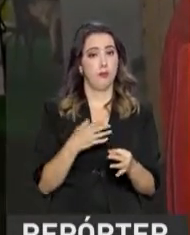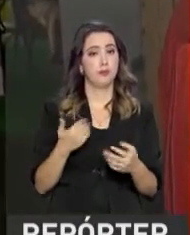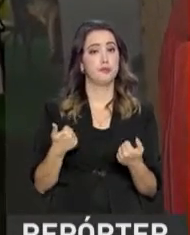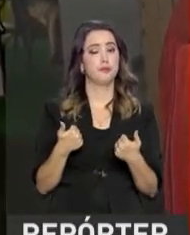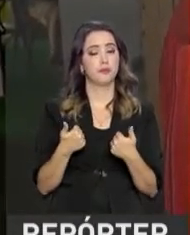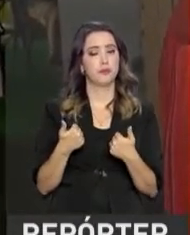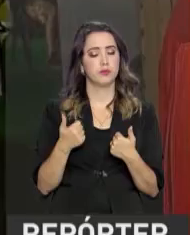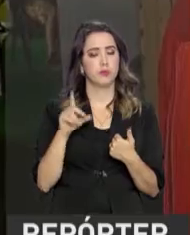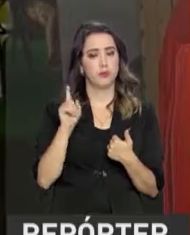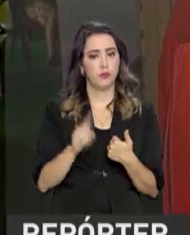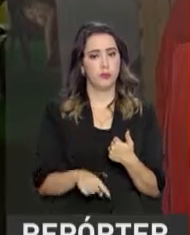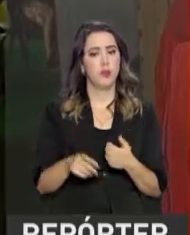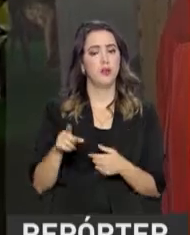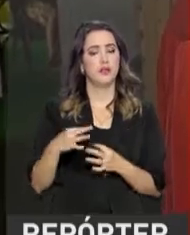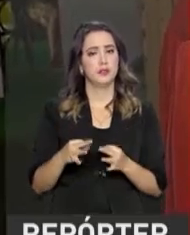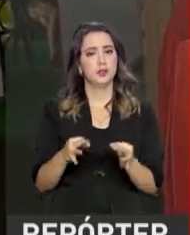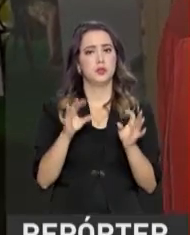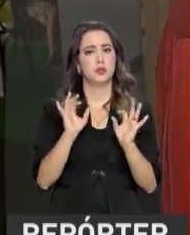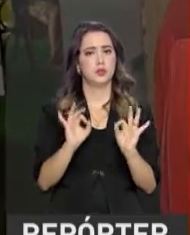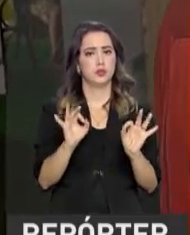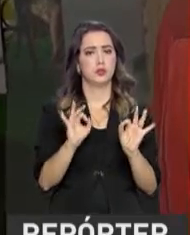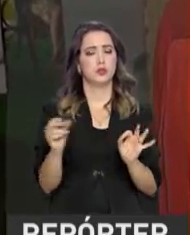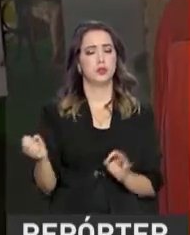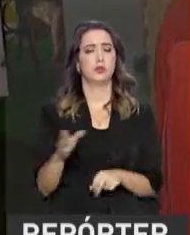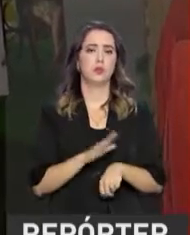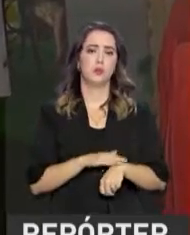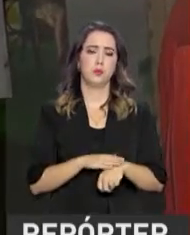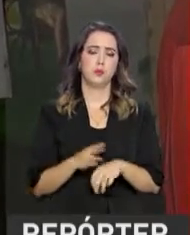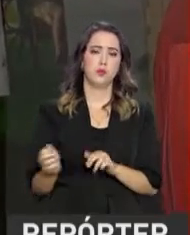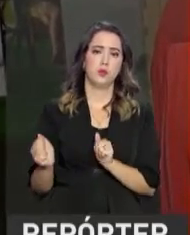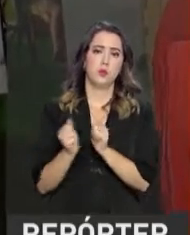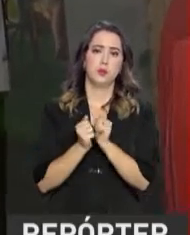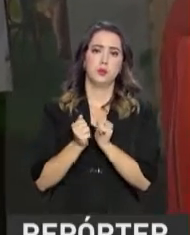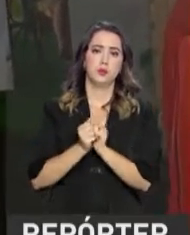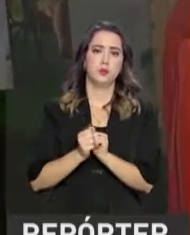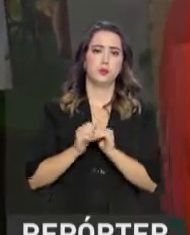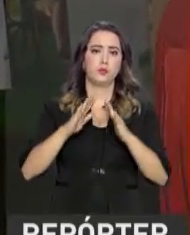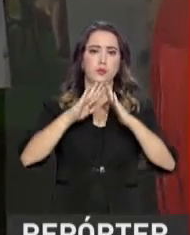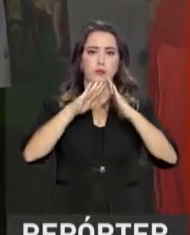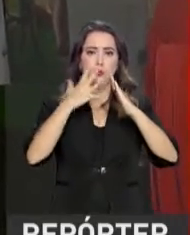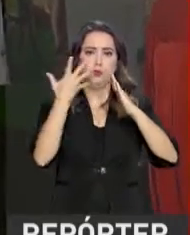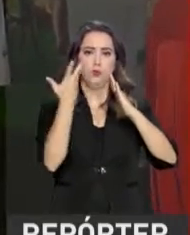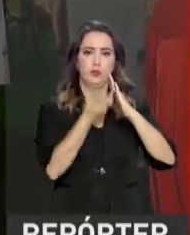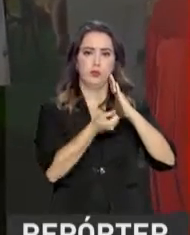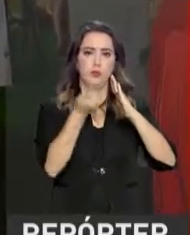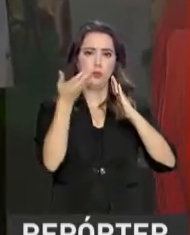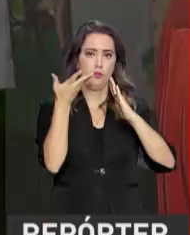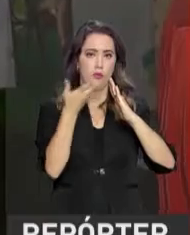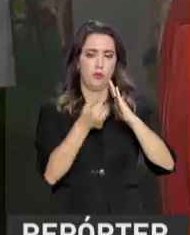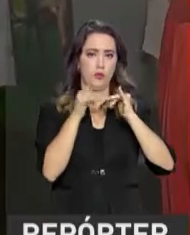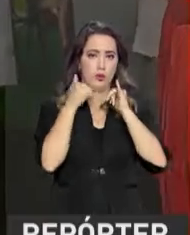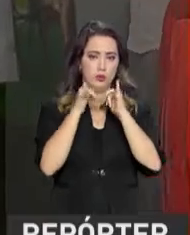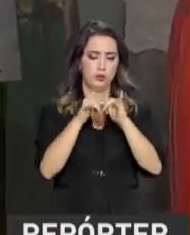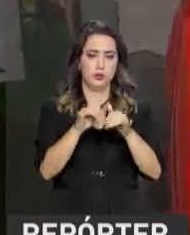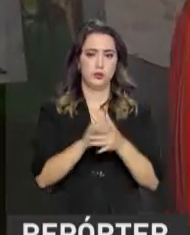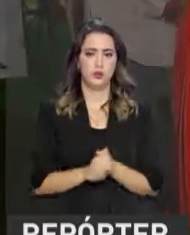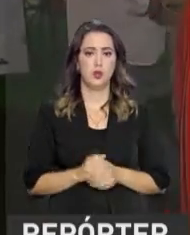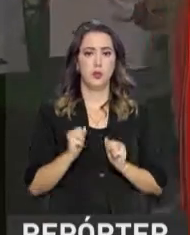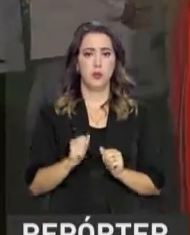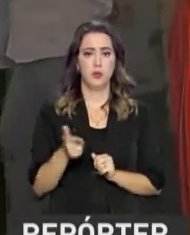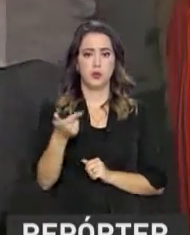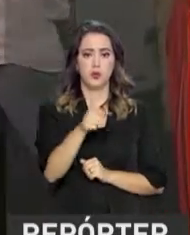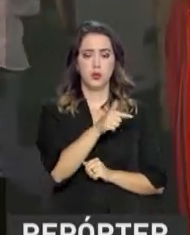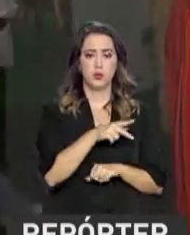osmose inversa, é a tecnologia que vem para ficar para o novo tempo, somado com a energia solar. Agora, Renato, esse modelo pode ser aplicado em outros